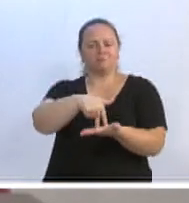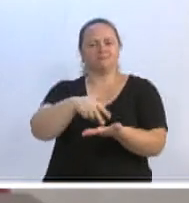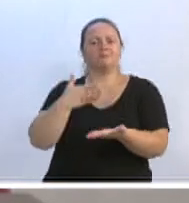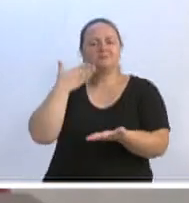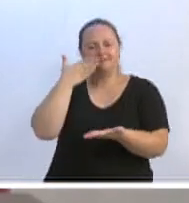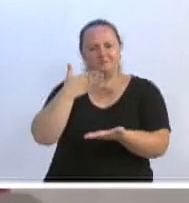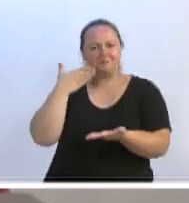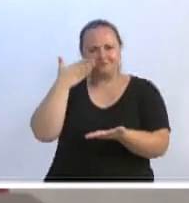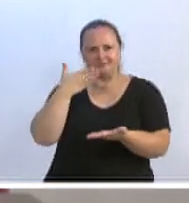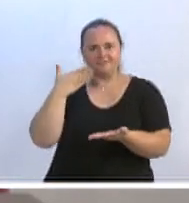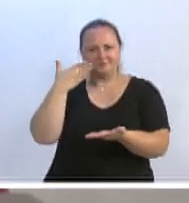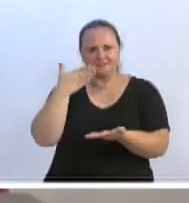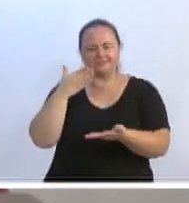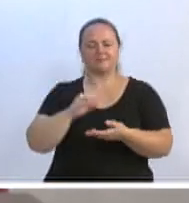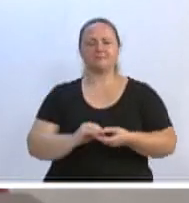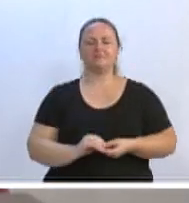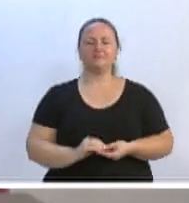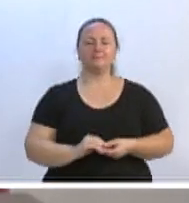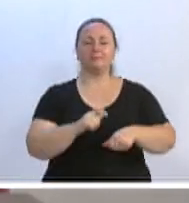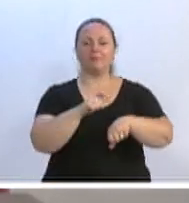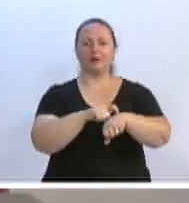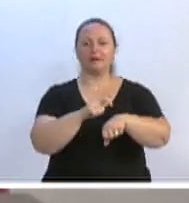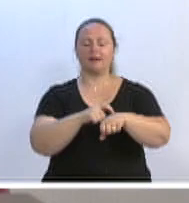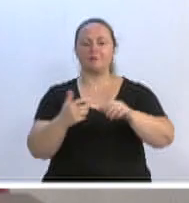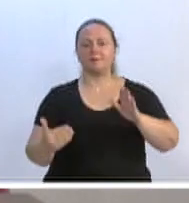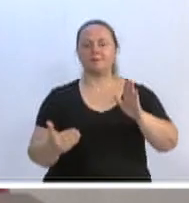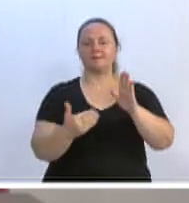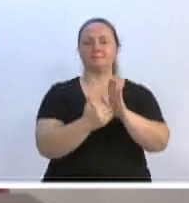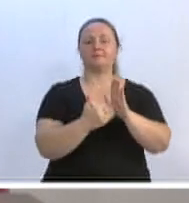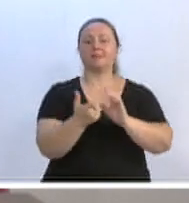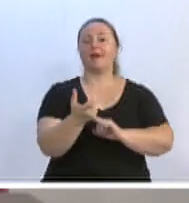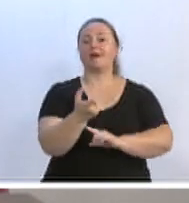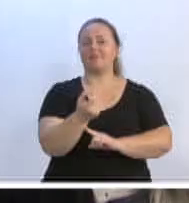tribuna pelo tempo de até 20 minutos.